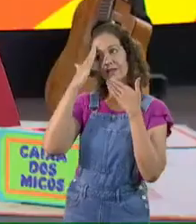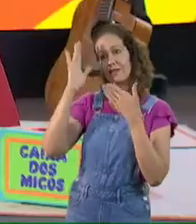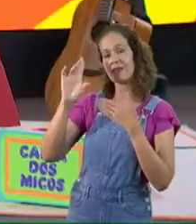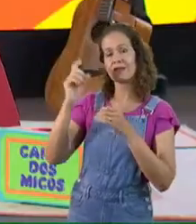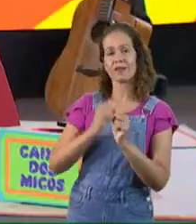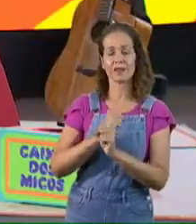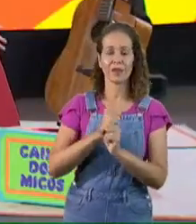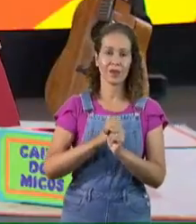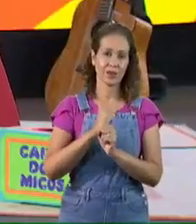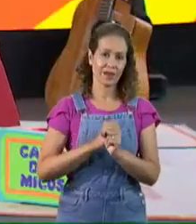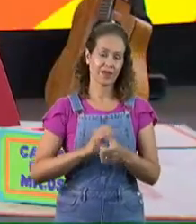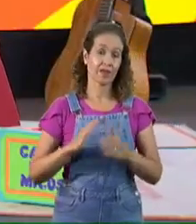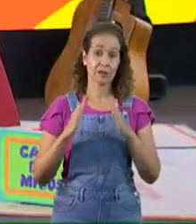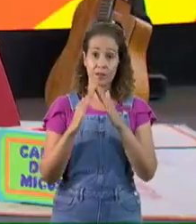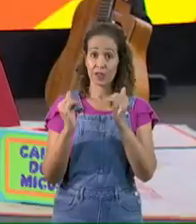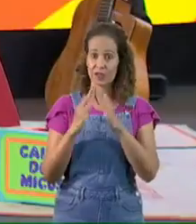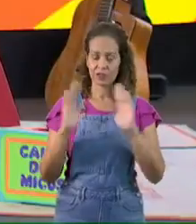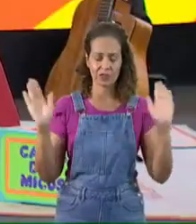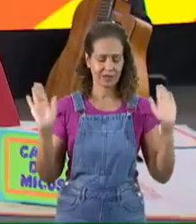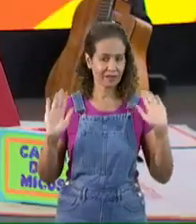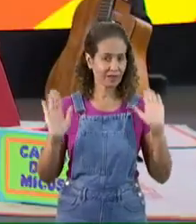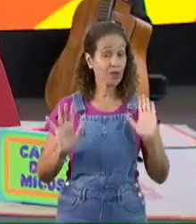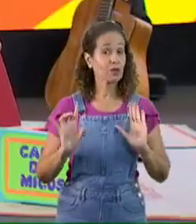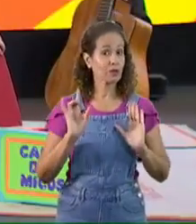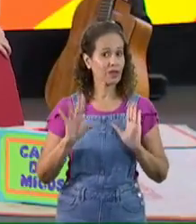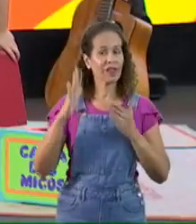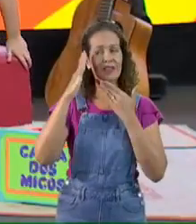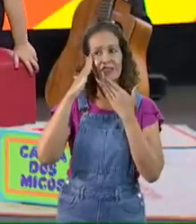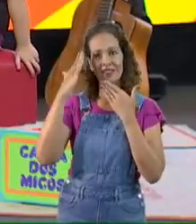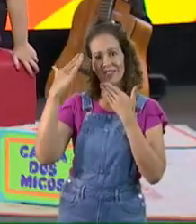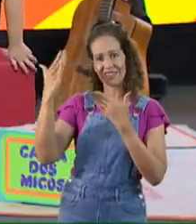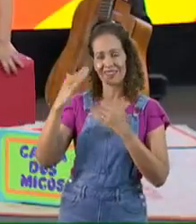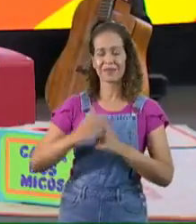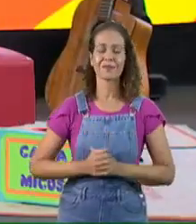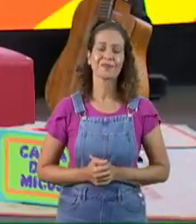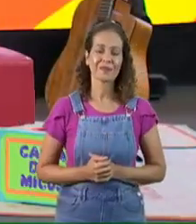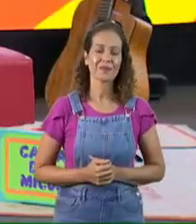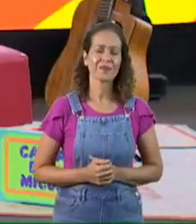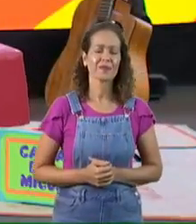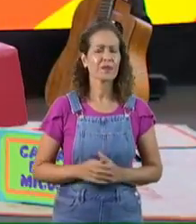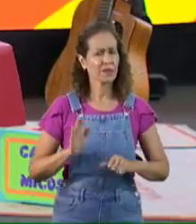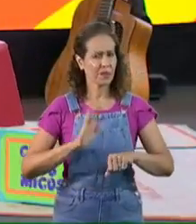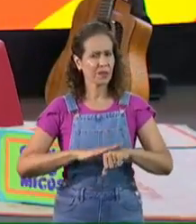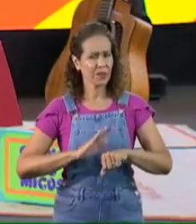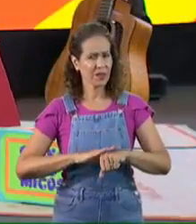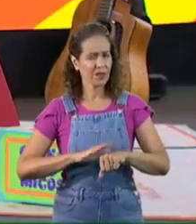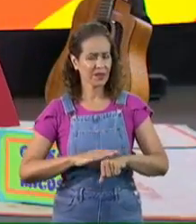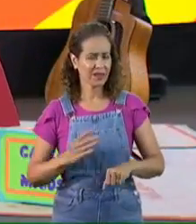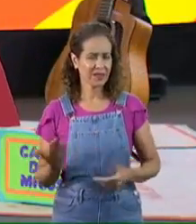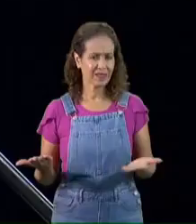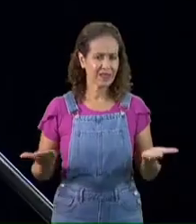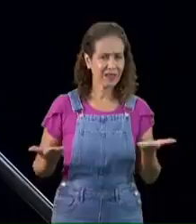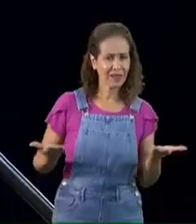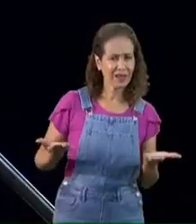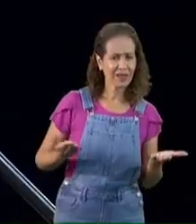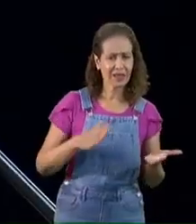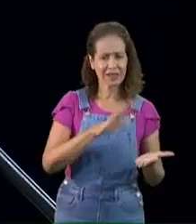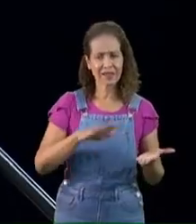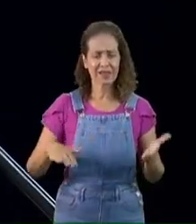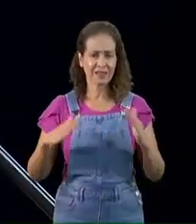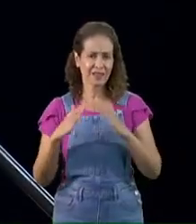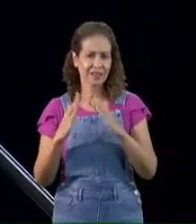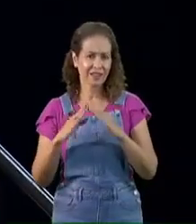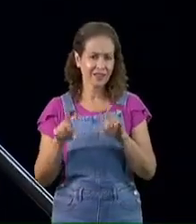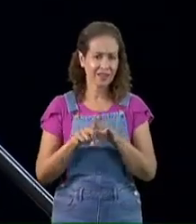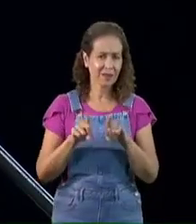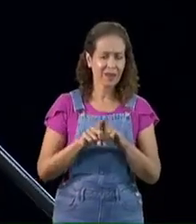Ai, não é para pedir nada, é só para agradecer, só pra né, agradecer. Tio Luan? E a gente vai poder fazer isso aqui, as crianças de casa também? Vamos fazer? Vamos fazer, quem